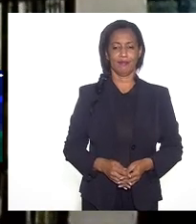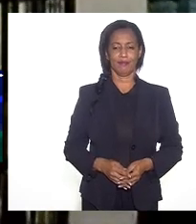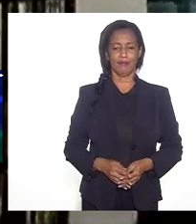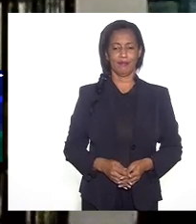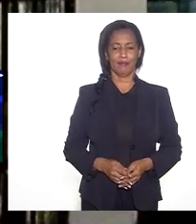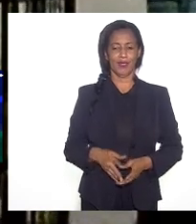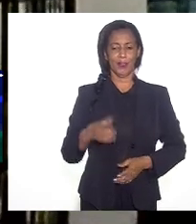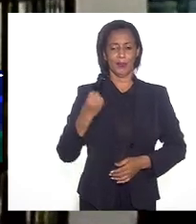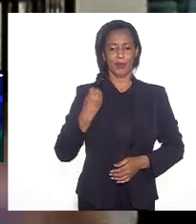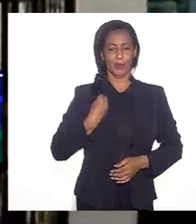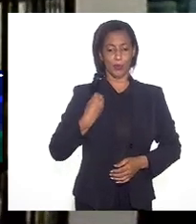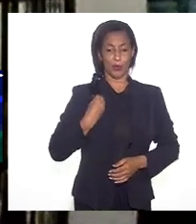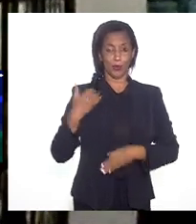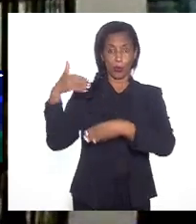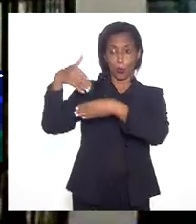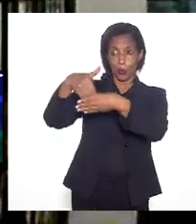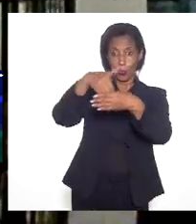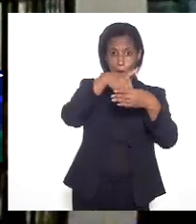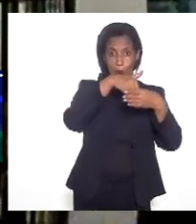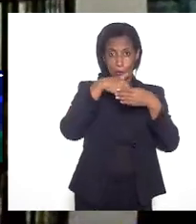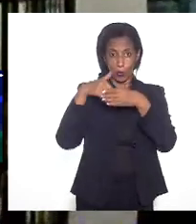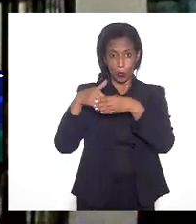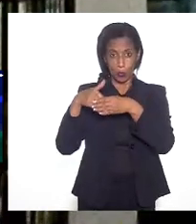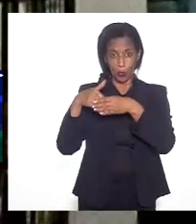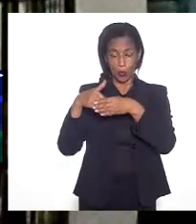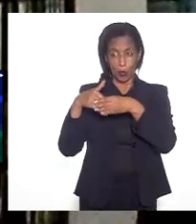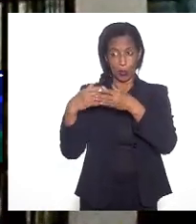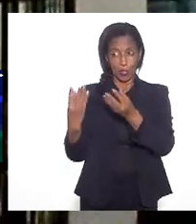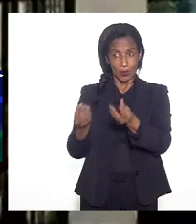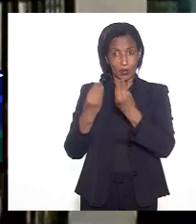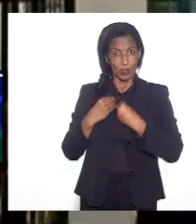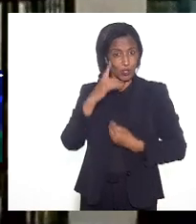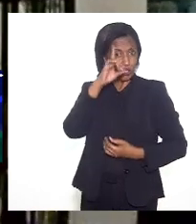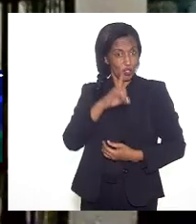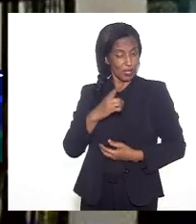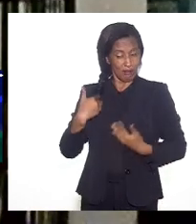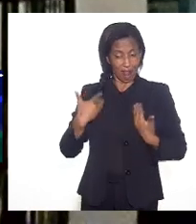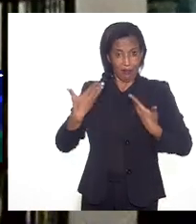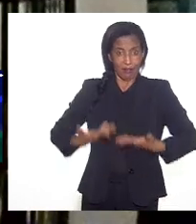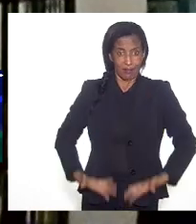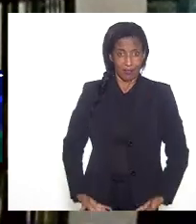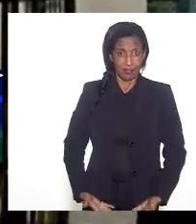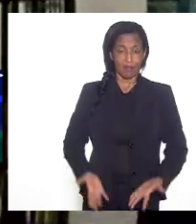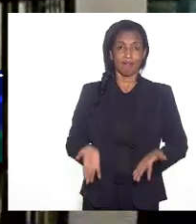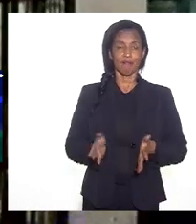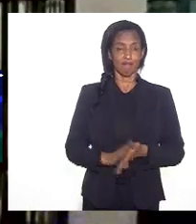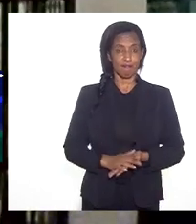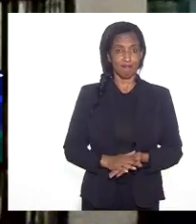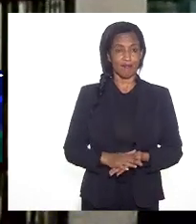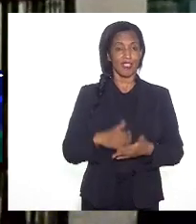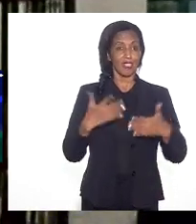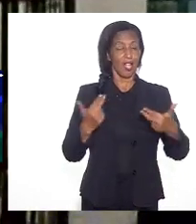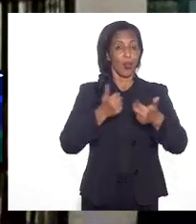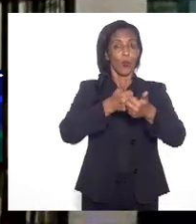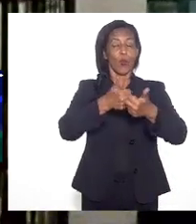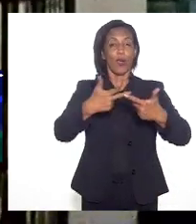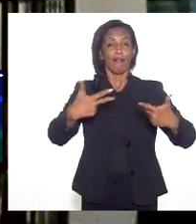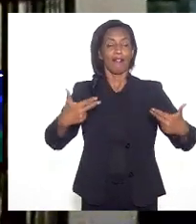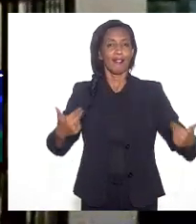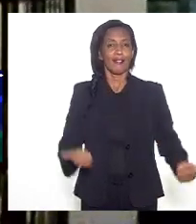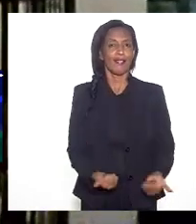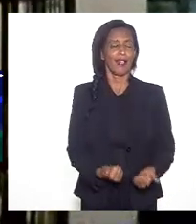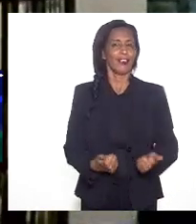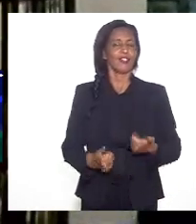pelo número de eleitores que garantiu a nossa presença aqui. Olha, isto, a qualidade